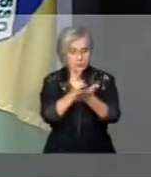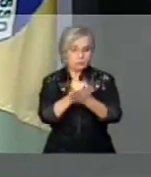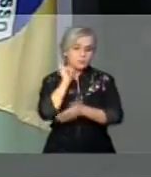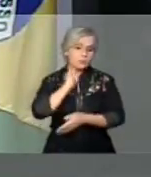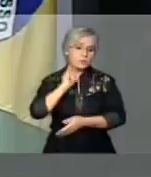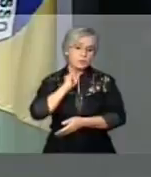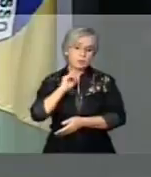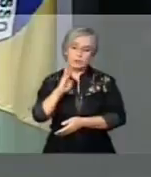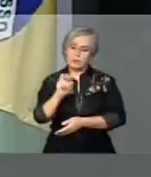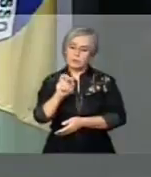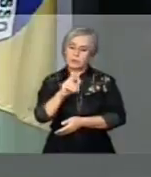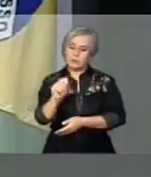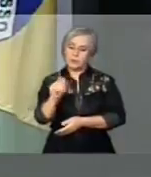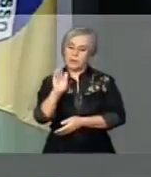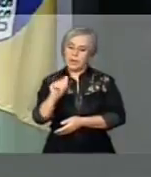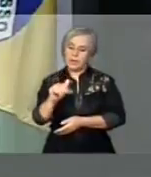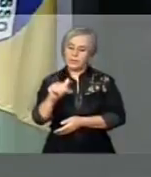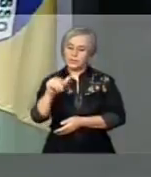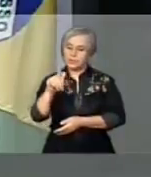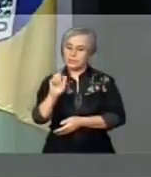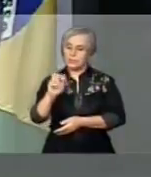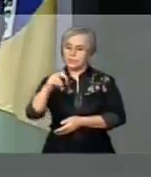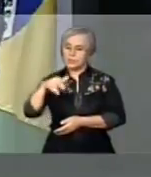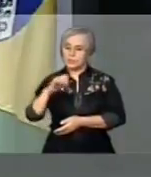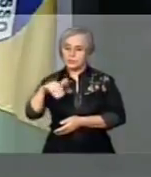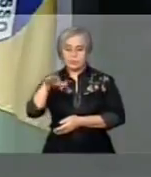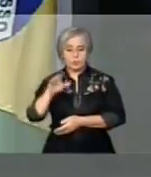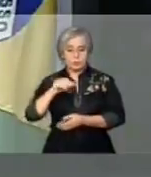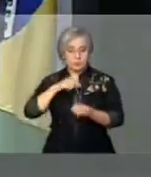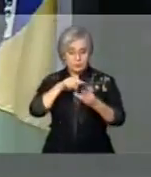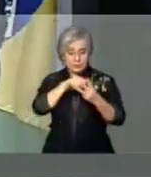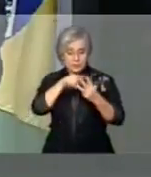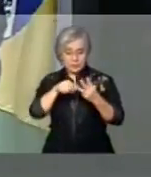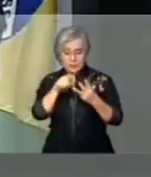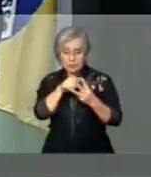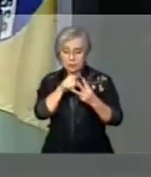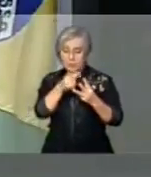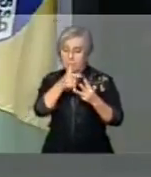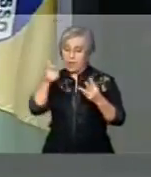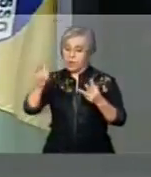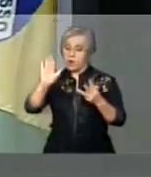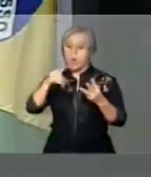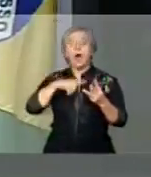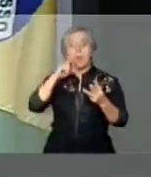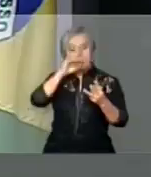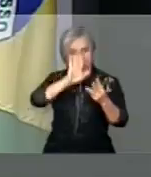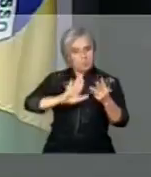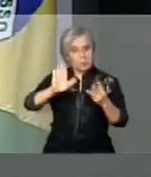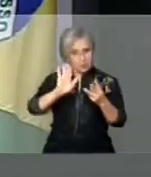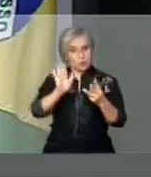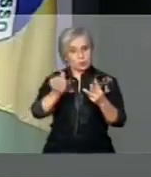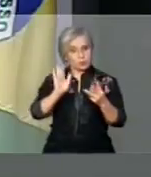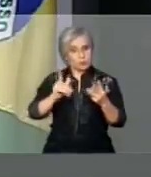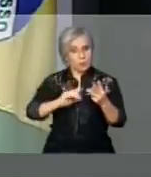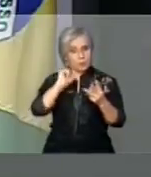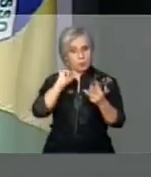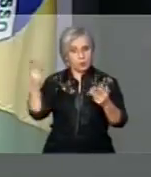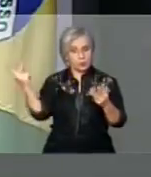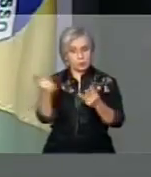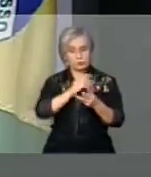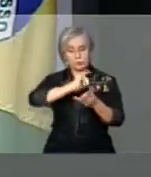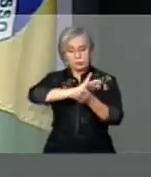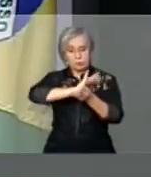de Germano, me parece que a maior das três também já apresenta risco pelos dados que foram levantados, e